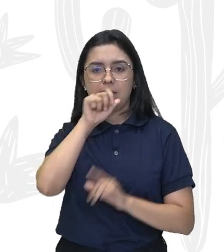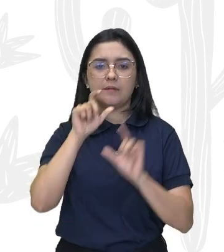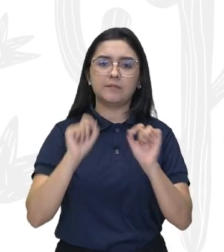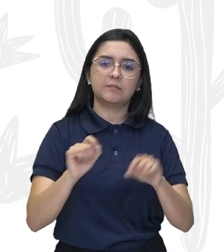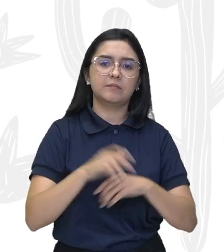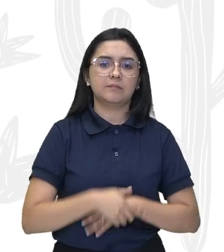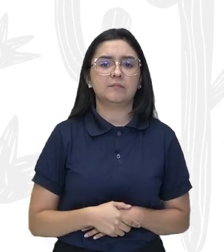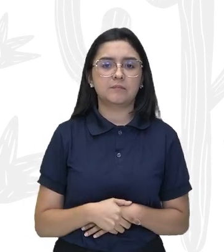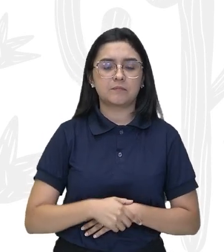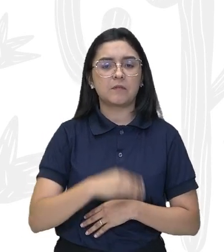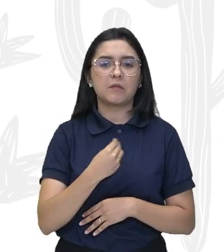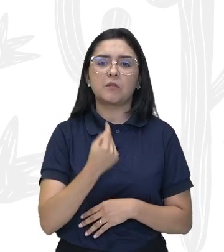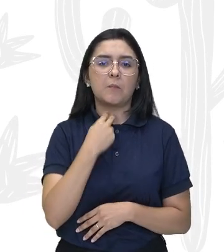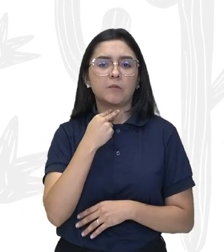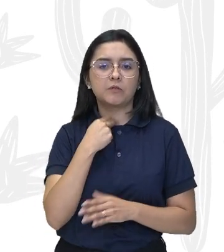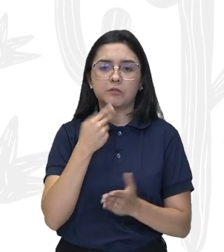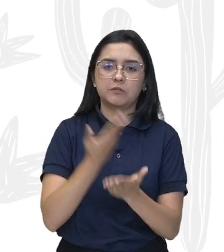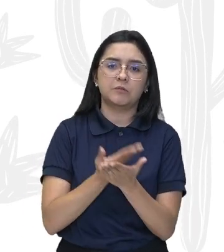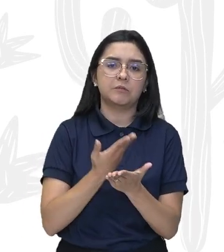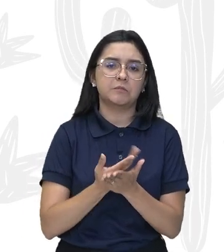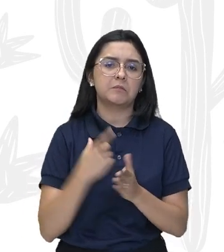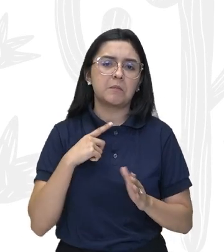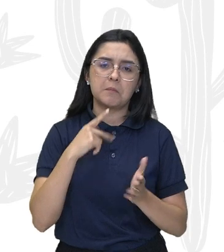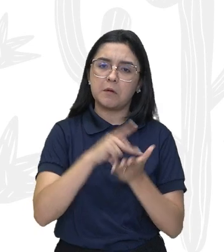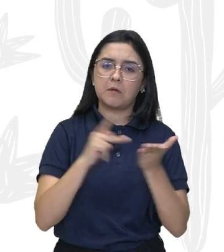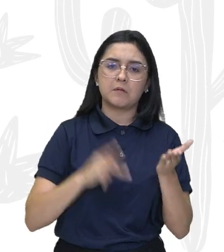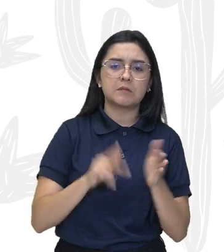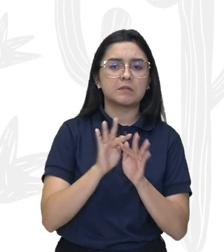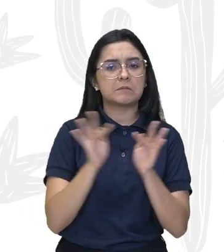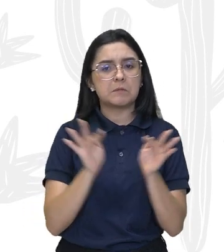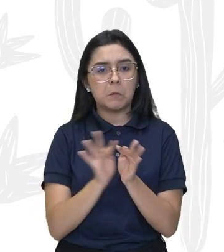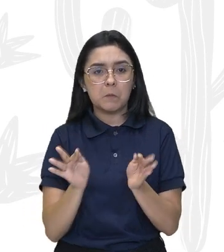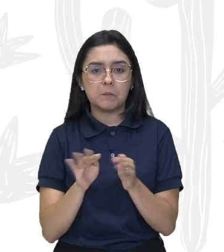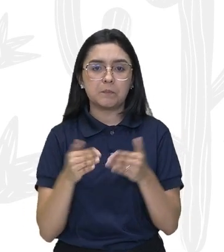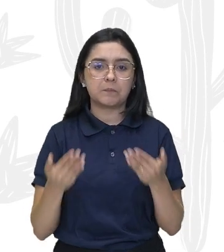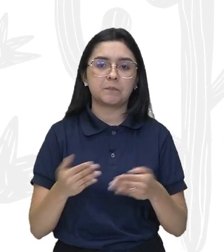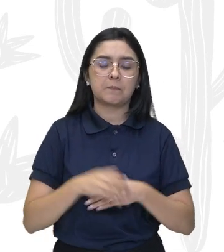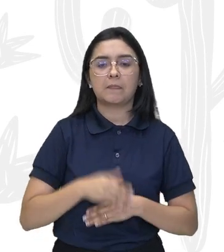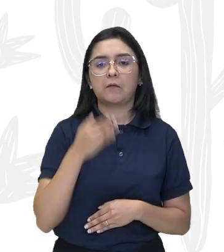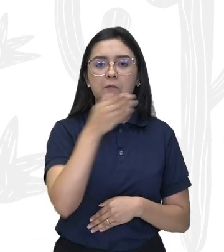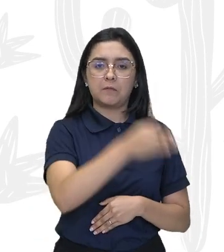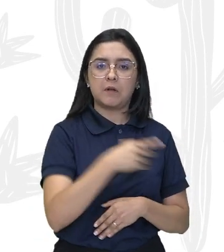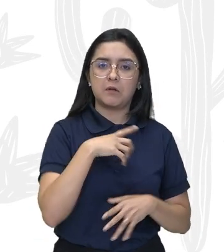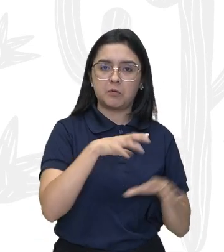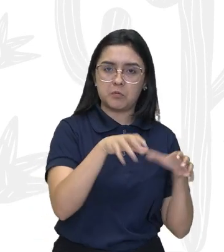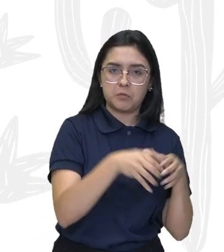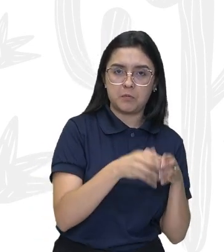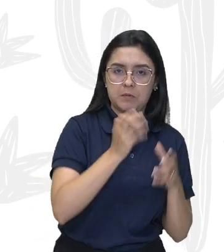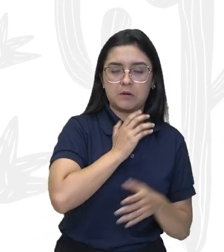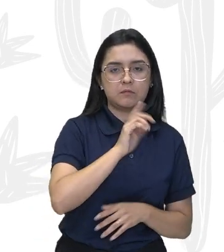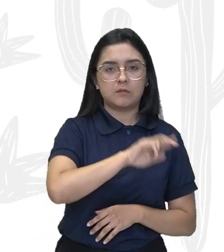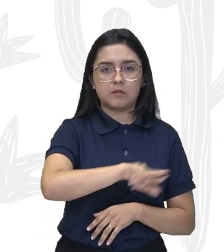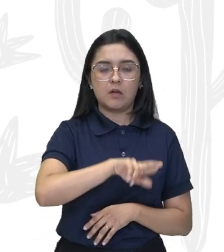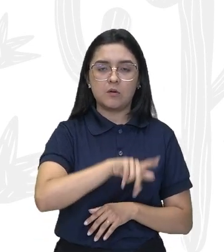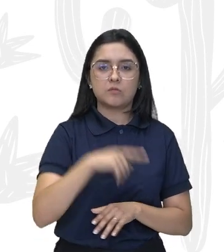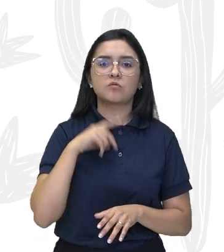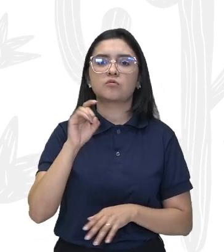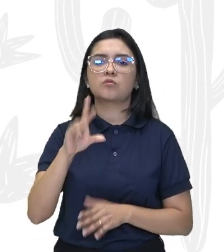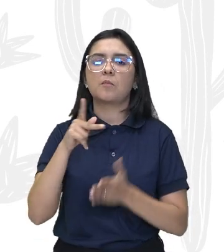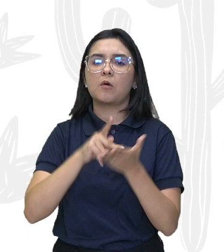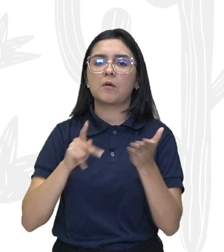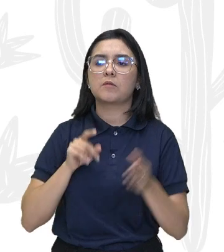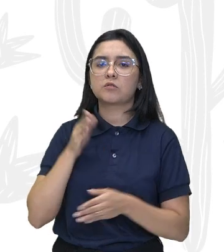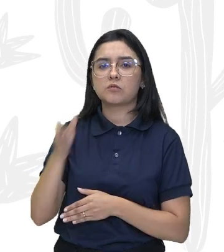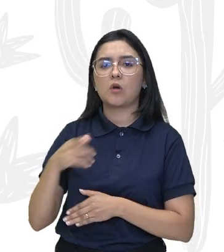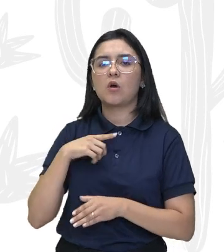estudar. Meu verso rasteiro, singelo e sem graça, não entra na praça do rico salão. Meu verso só entra no